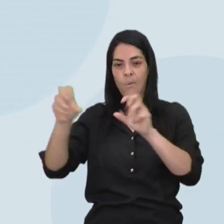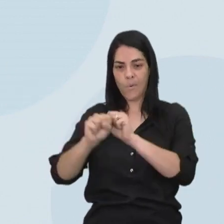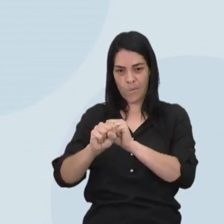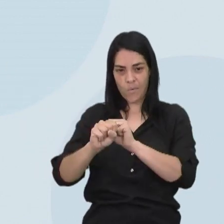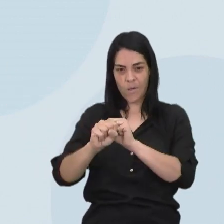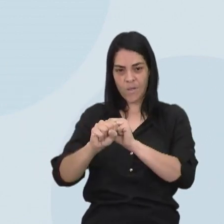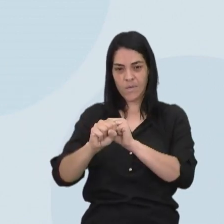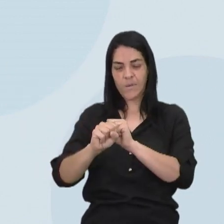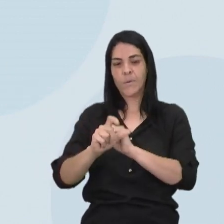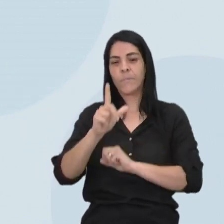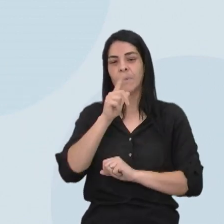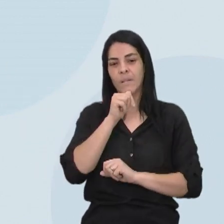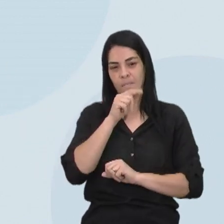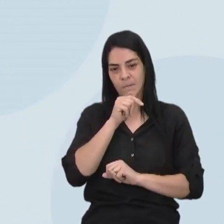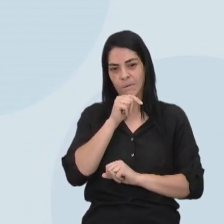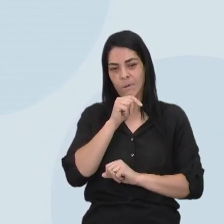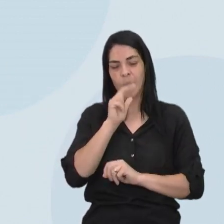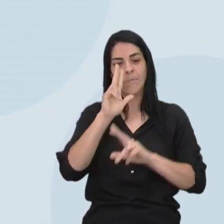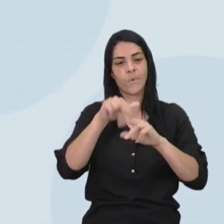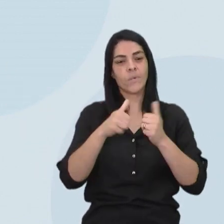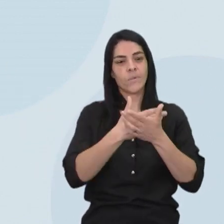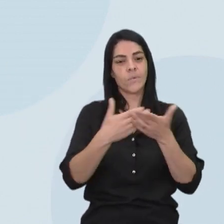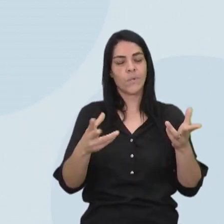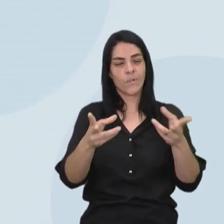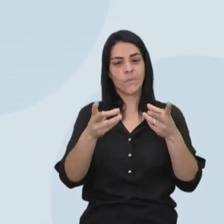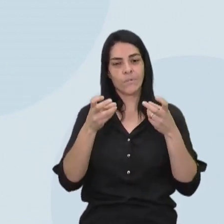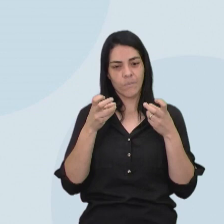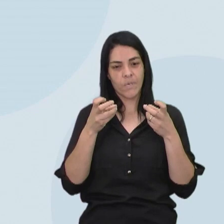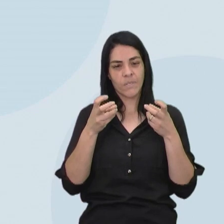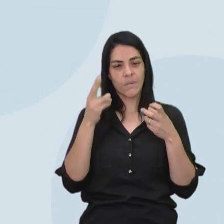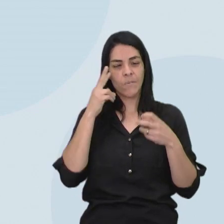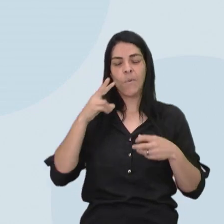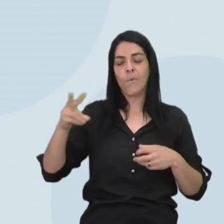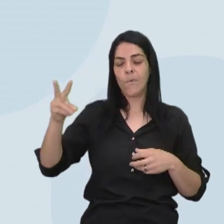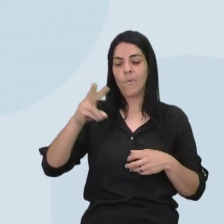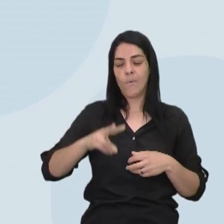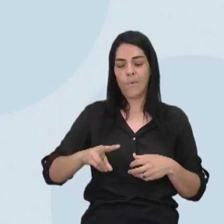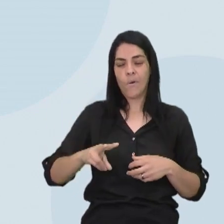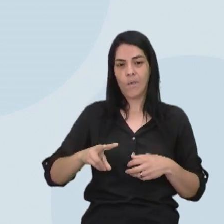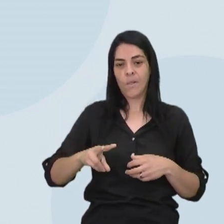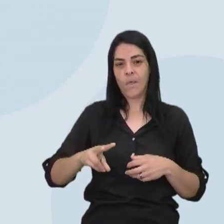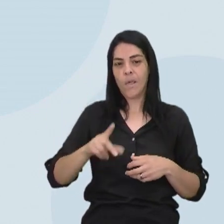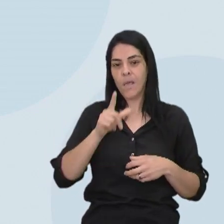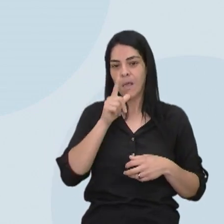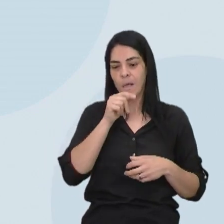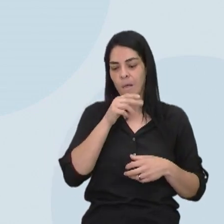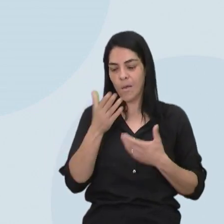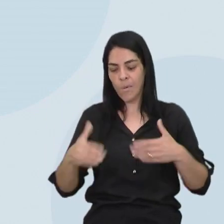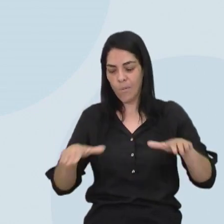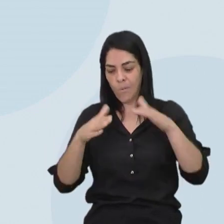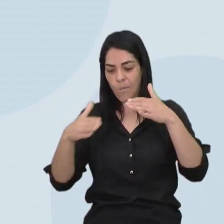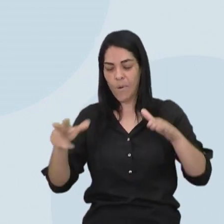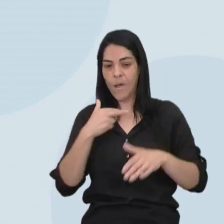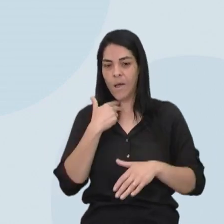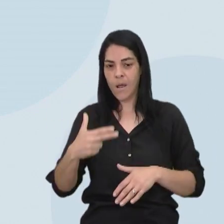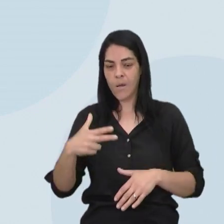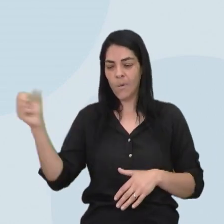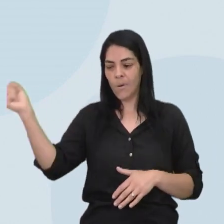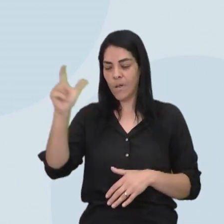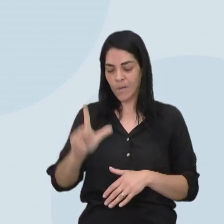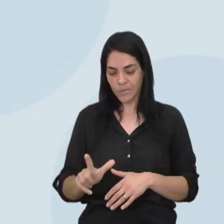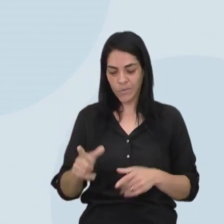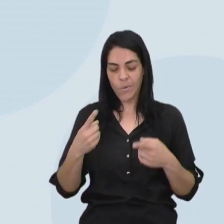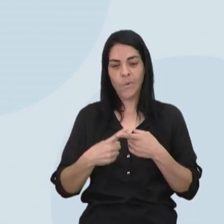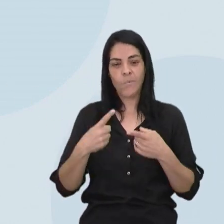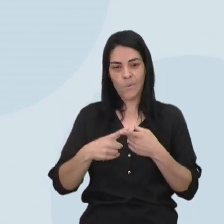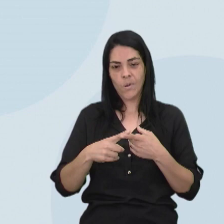pelas águas, e é por isso que a gente enxerga muitas vezes o mar azul, porque o comprimento de onda azul é